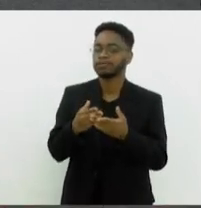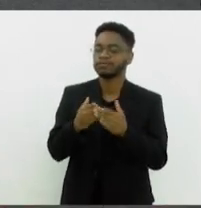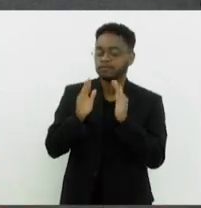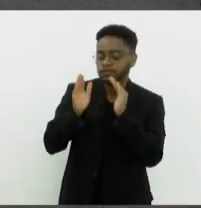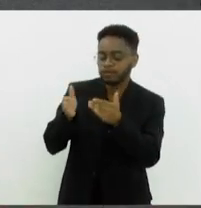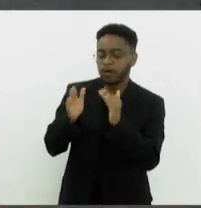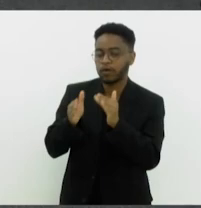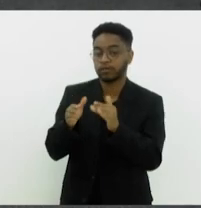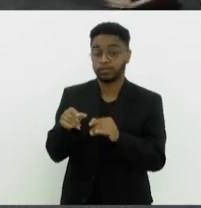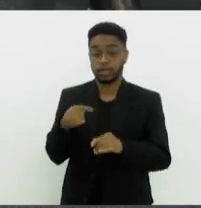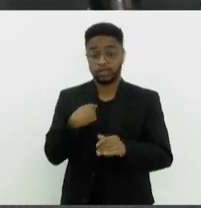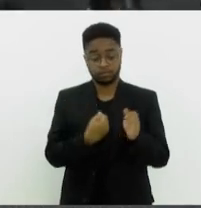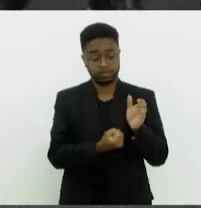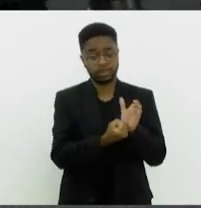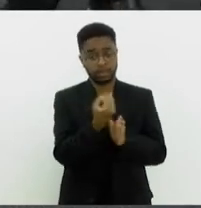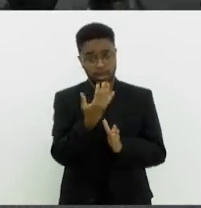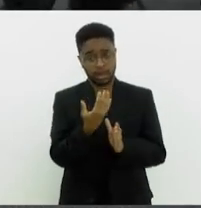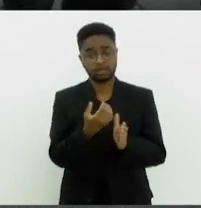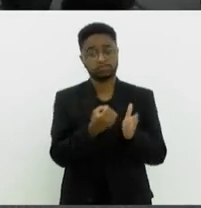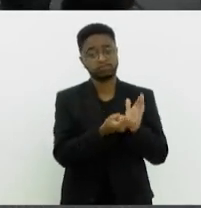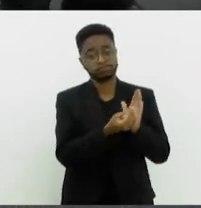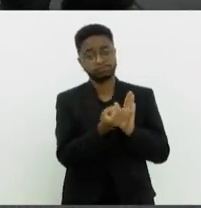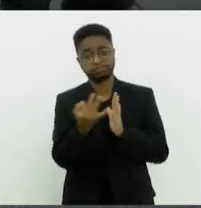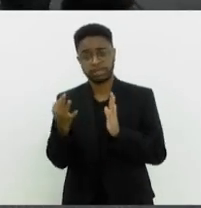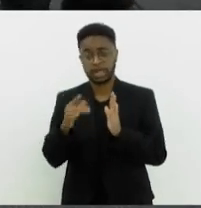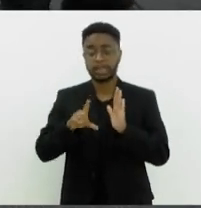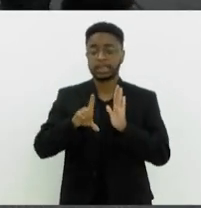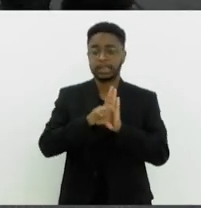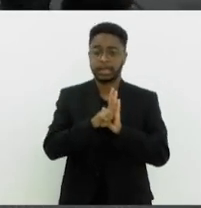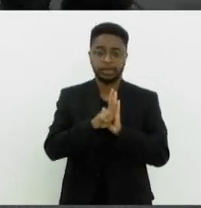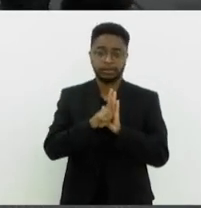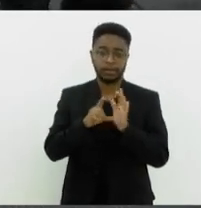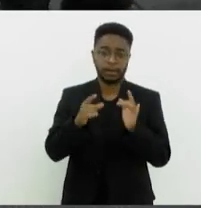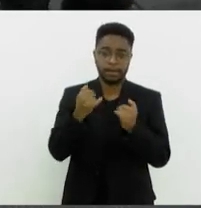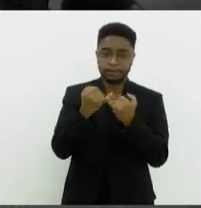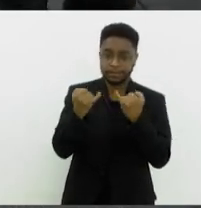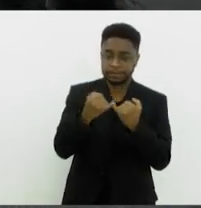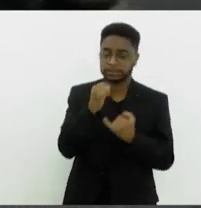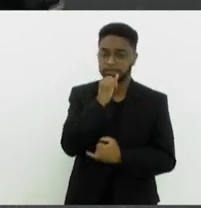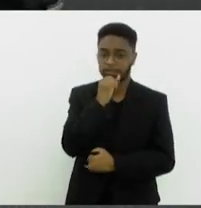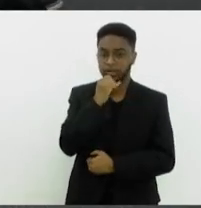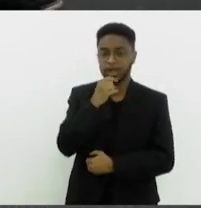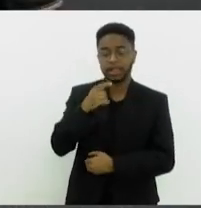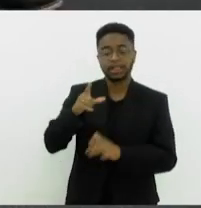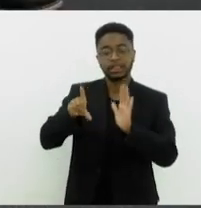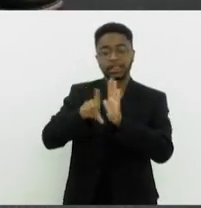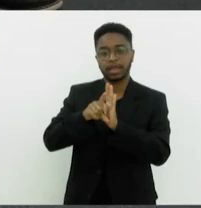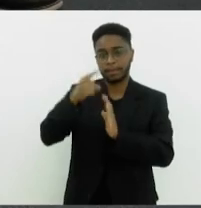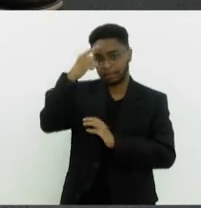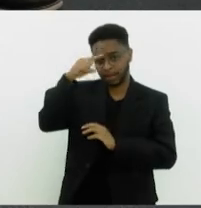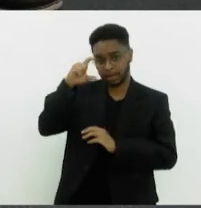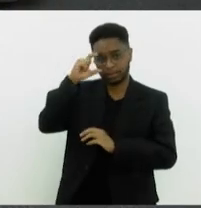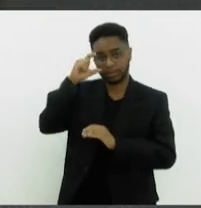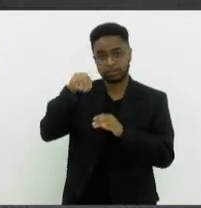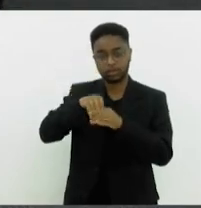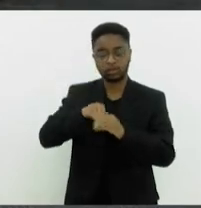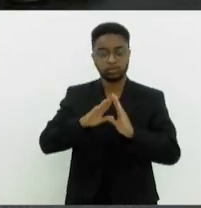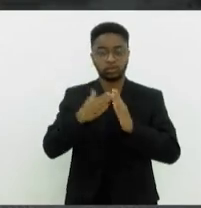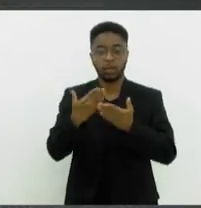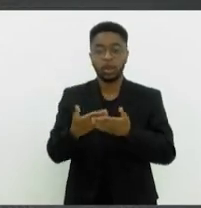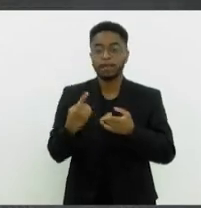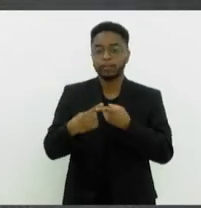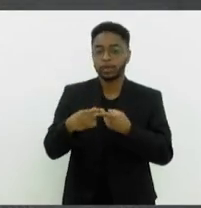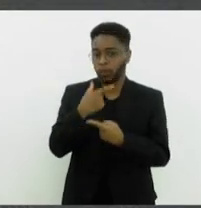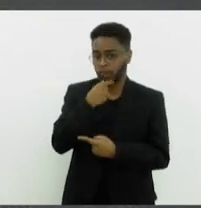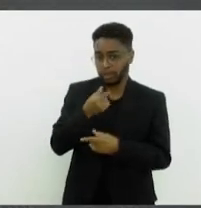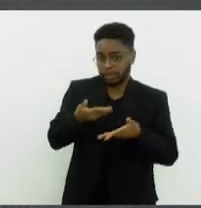várias leis pensando em coisas semelhantes, por exemplo, a Lei Maria da Penha nas escolas. Por quê? Ninguém nasce